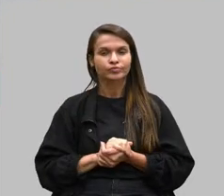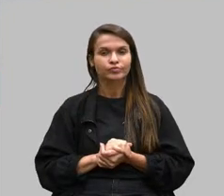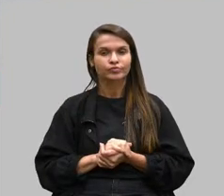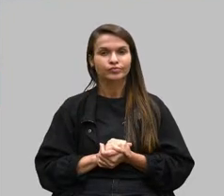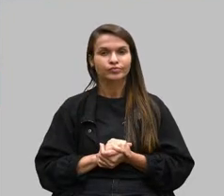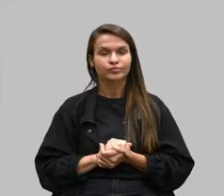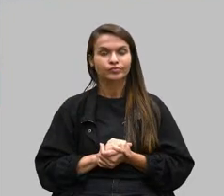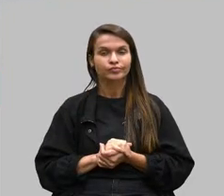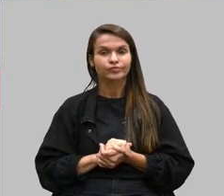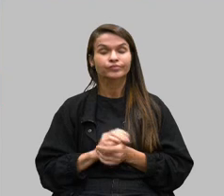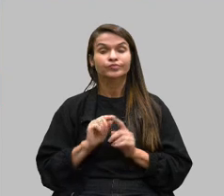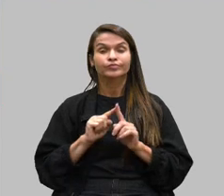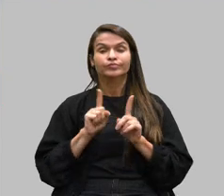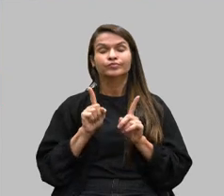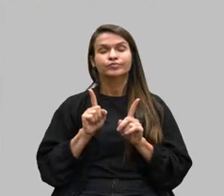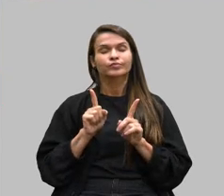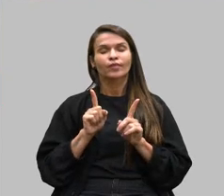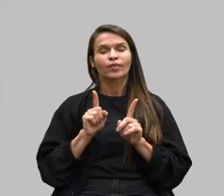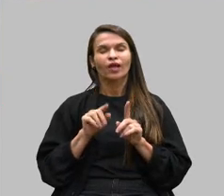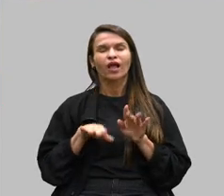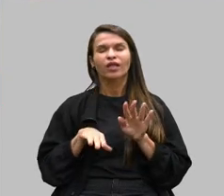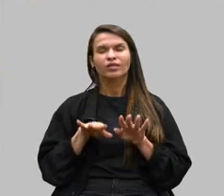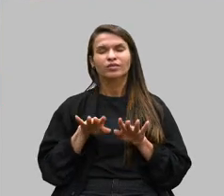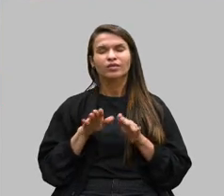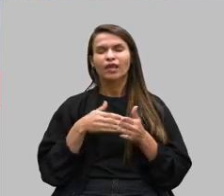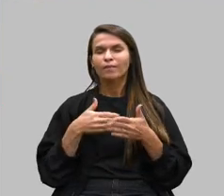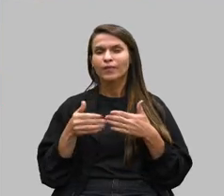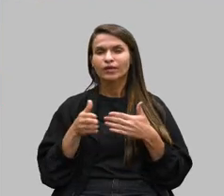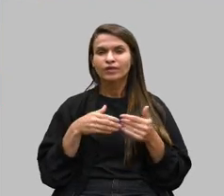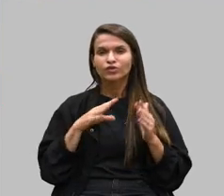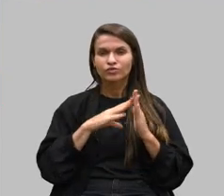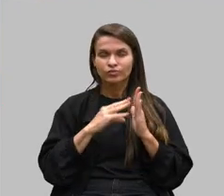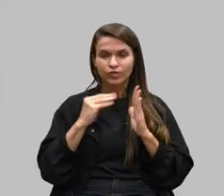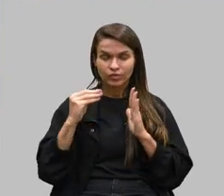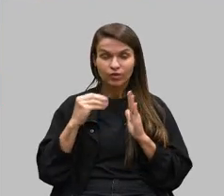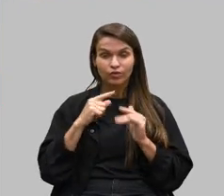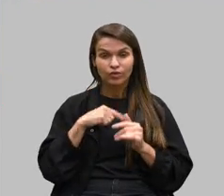dispositivo independente Model e